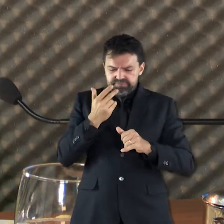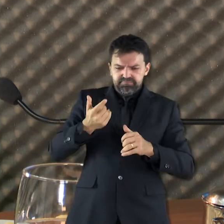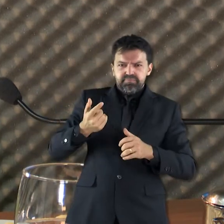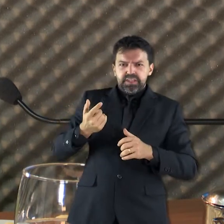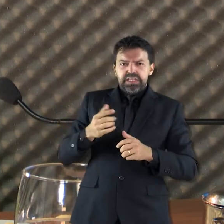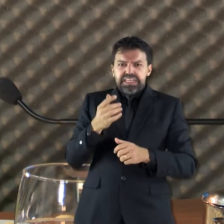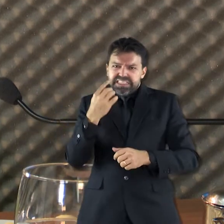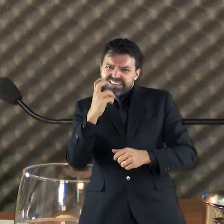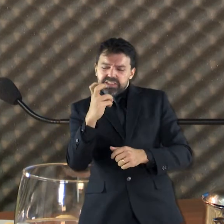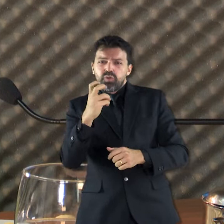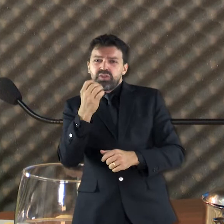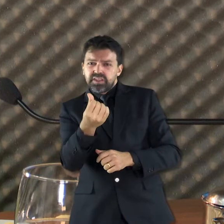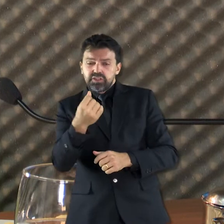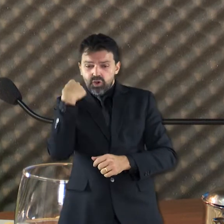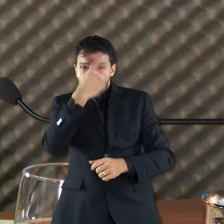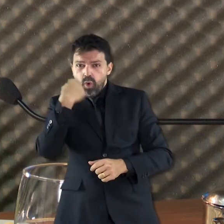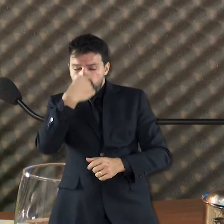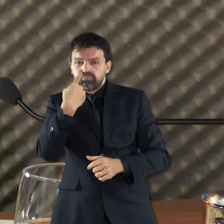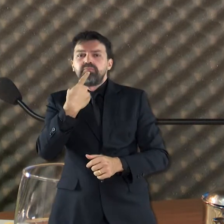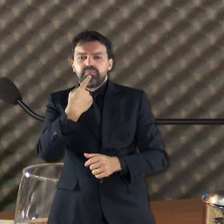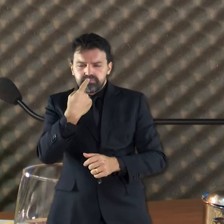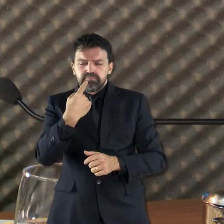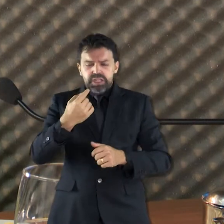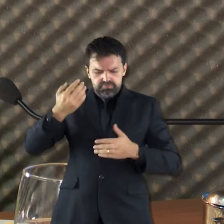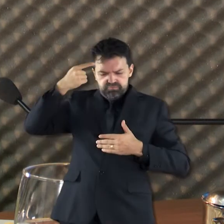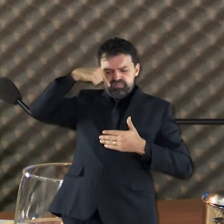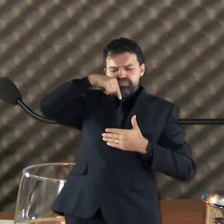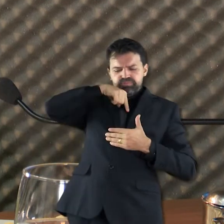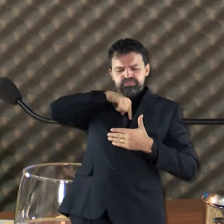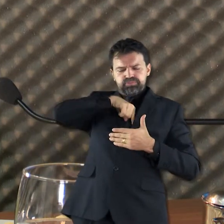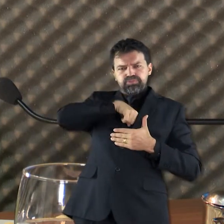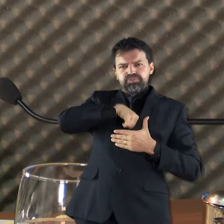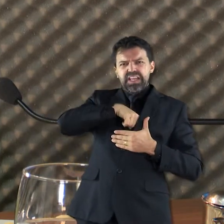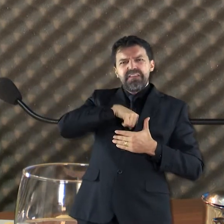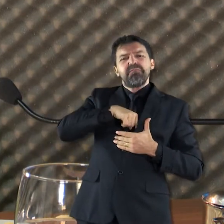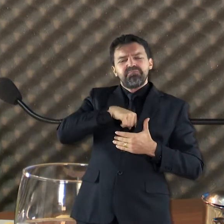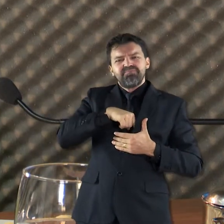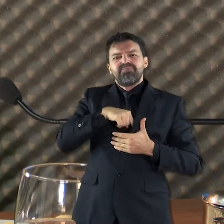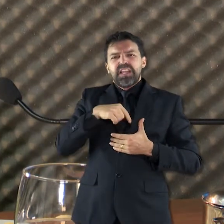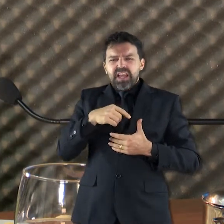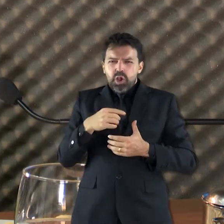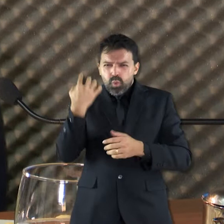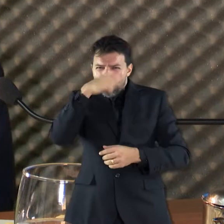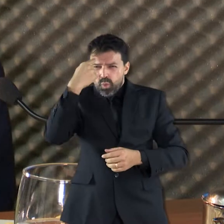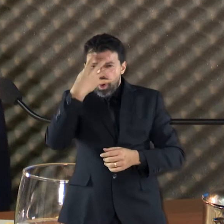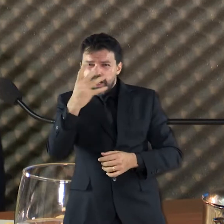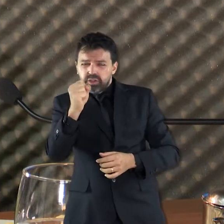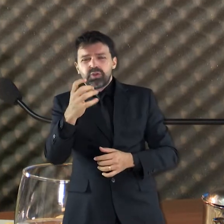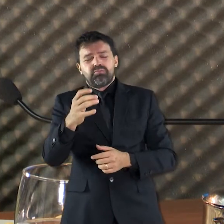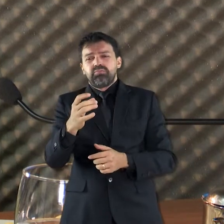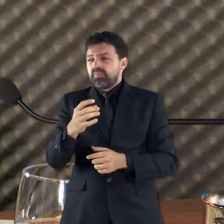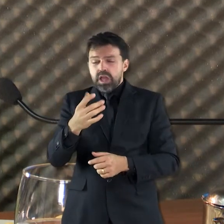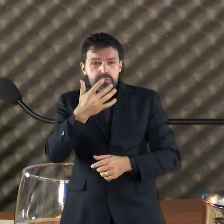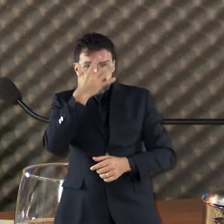horas de um ciclo, chama de ciclo, né? Aí sai com a bomba de infusão, fica 48 horas. Aí você chega no elevador e o cara olha pra ti de lado.